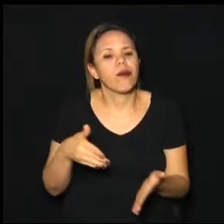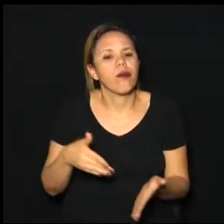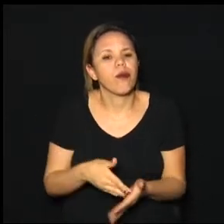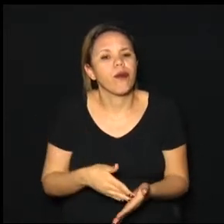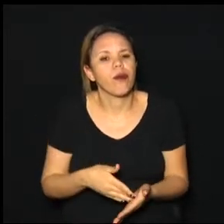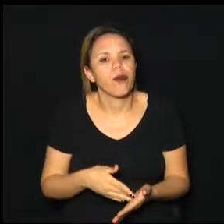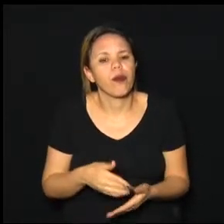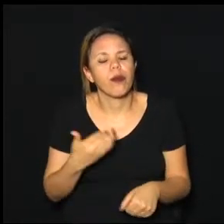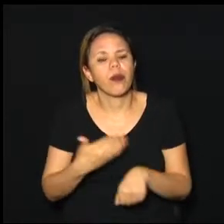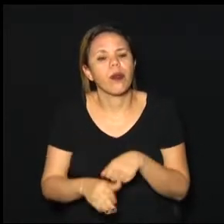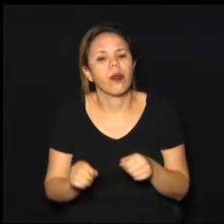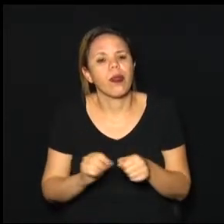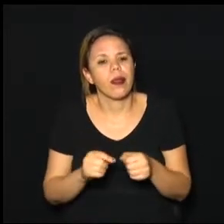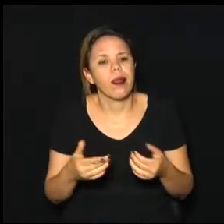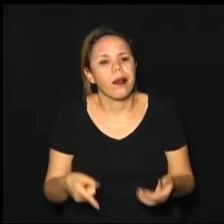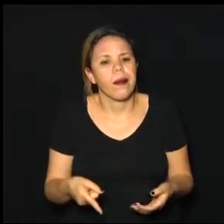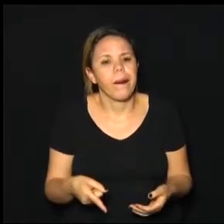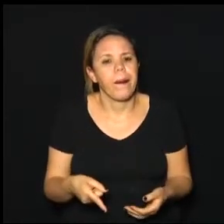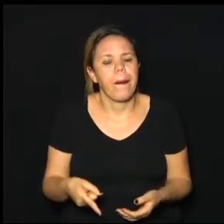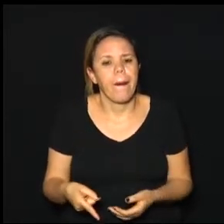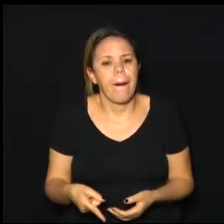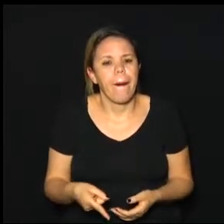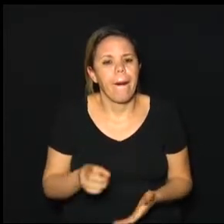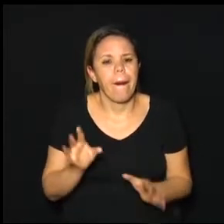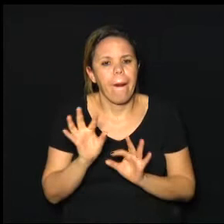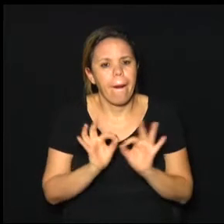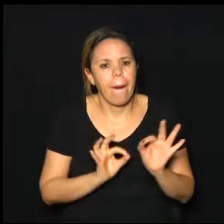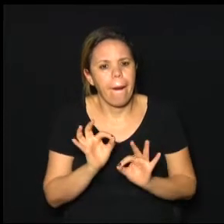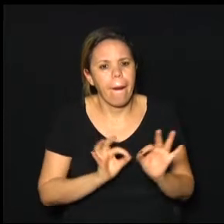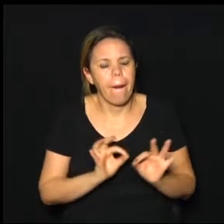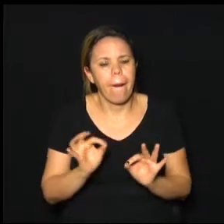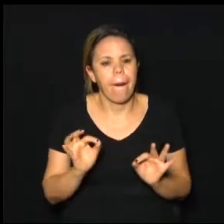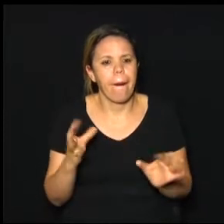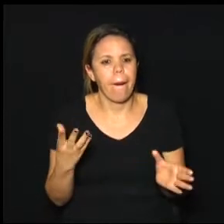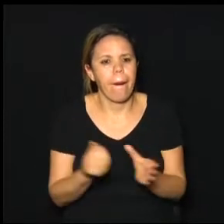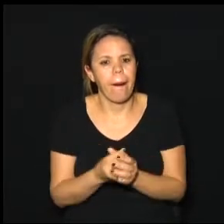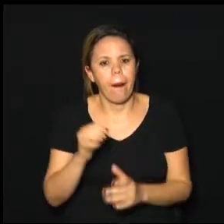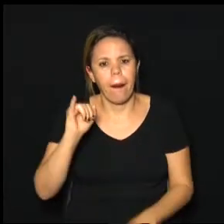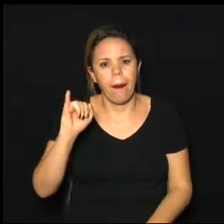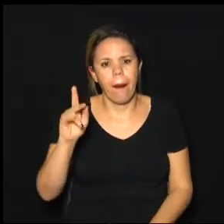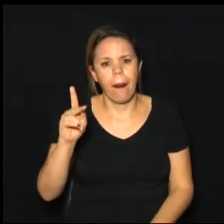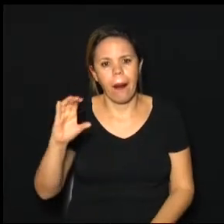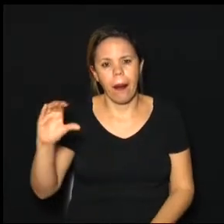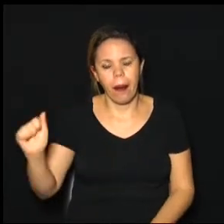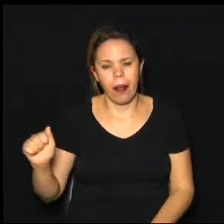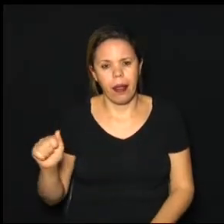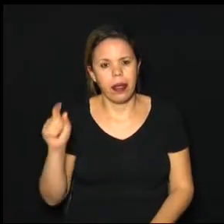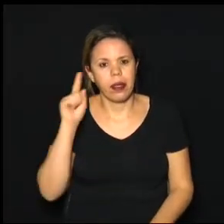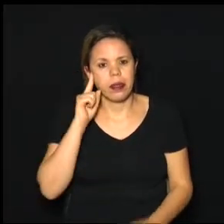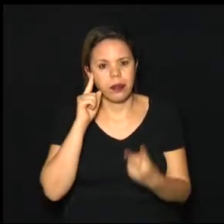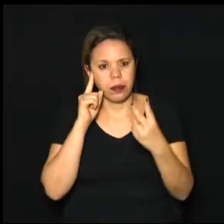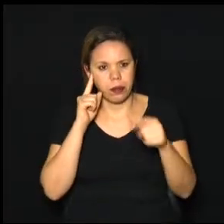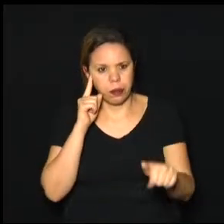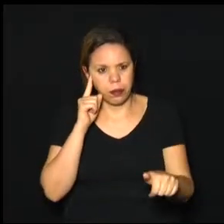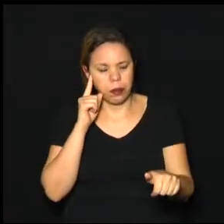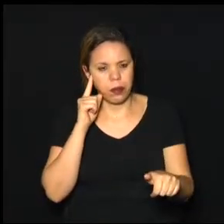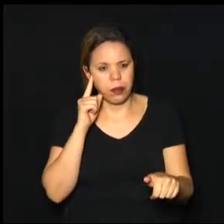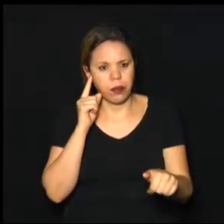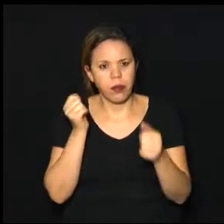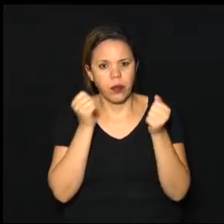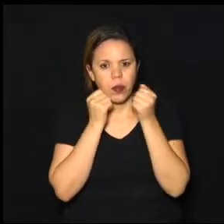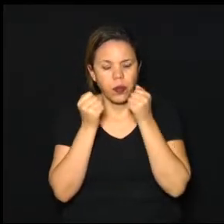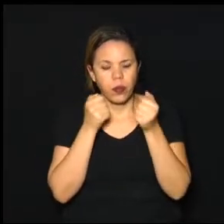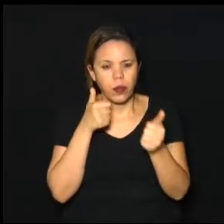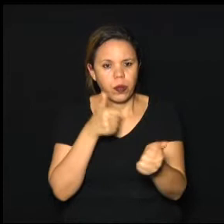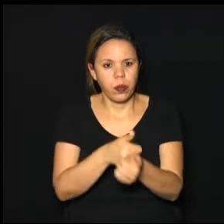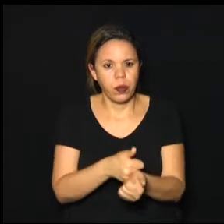ser aplicado esse reajuste, essa atualização do IPCA? No dia 27 de julho, está chegando,